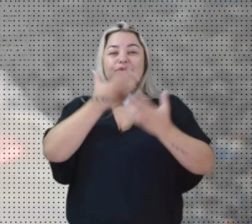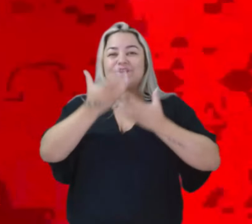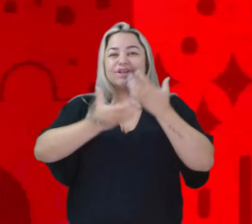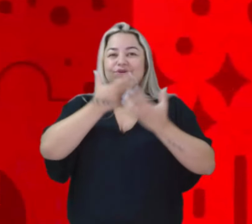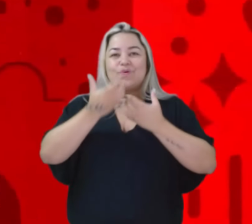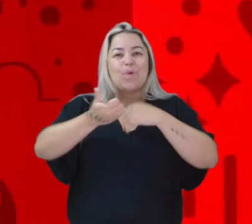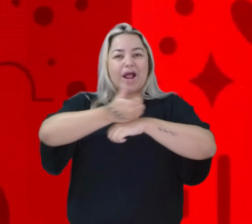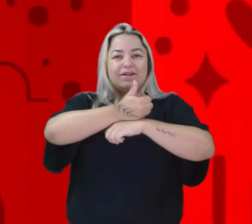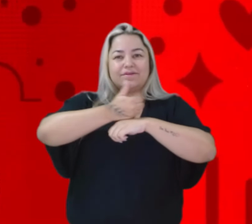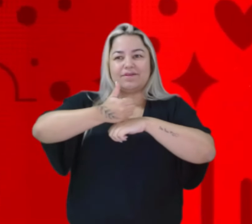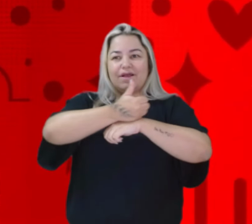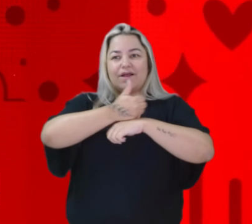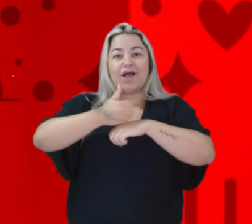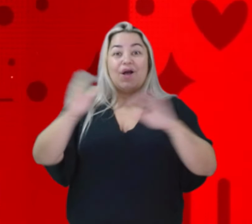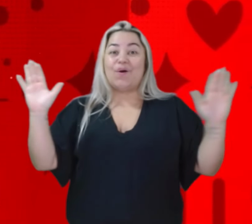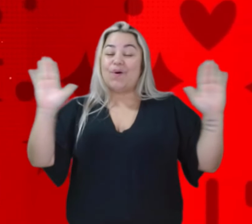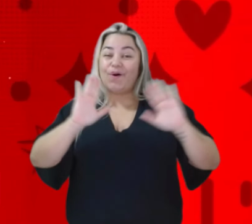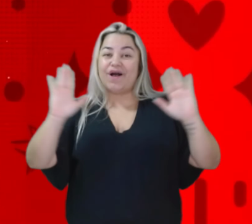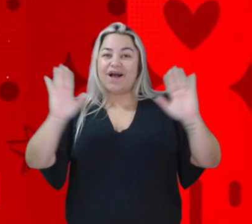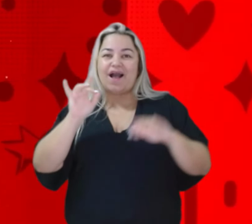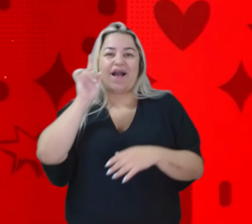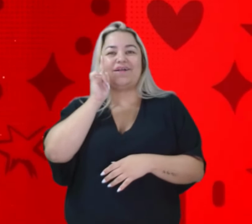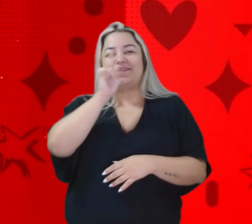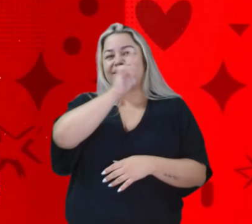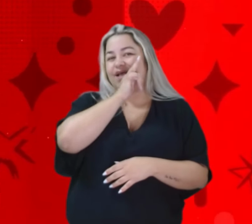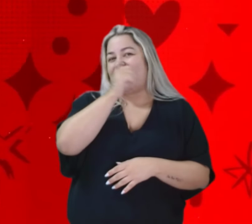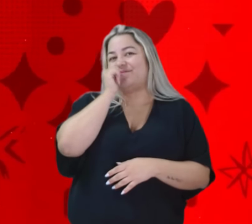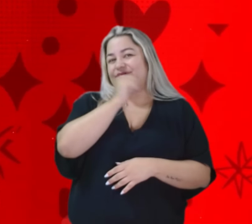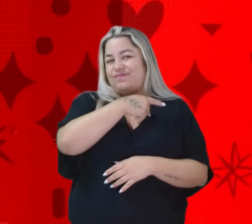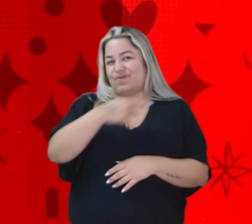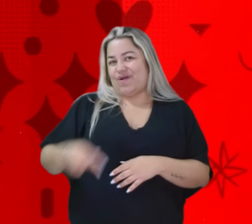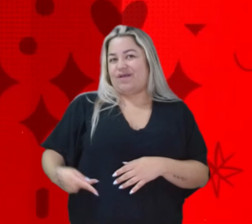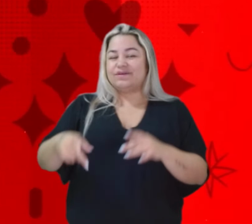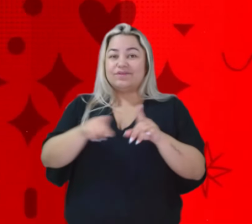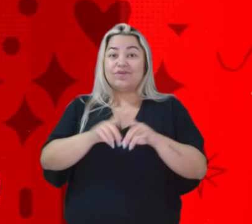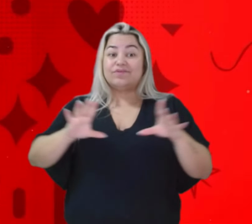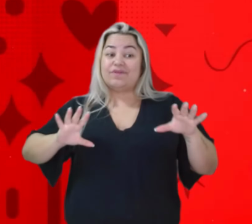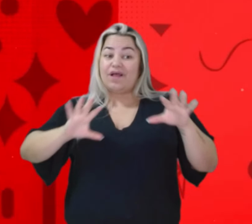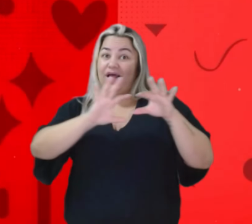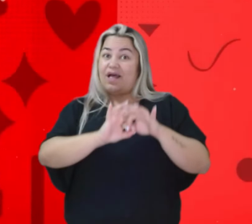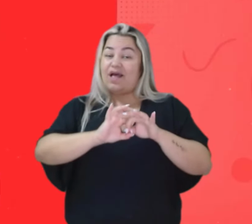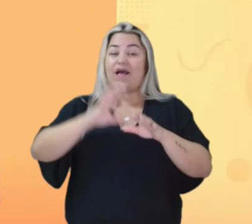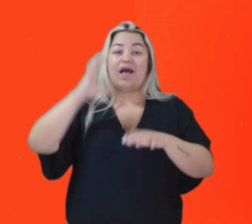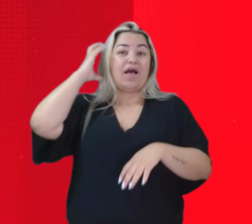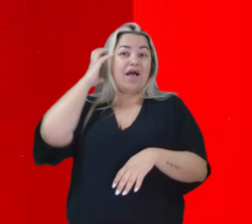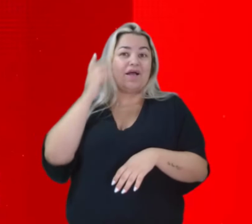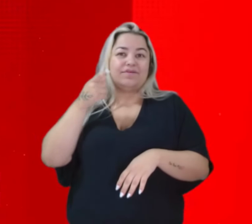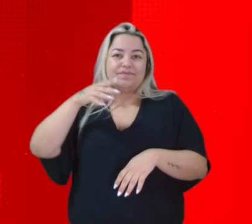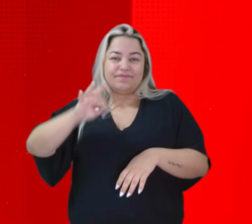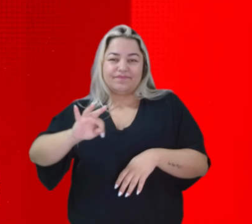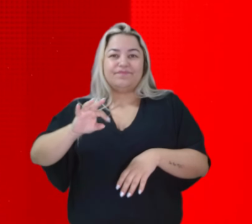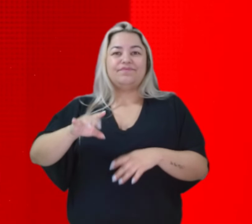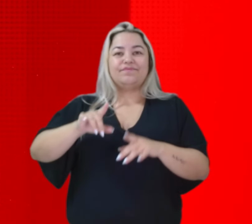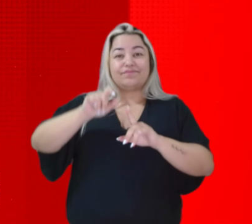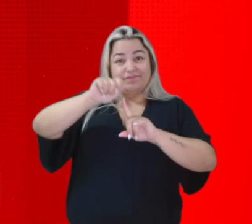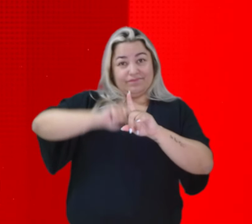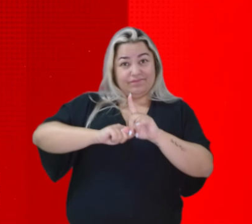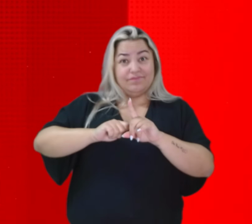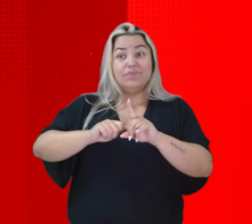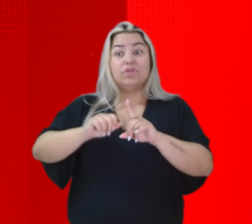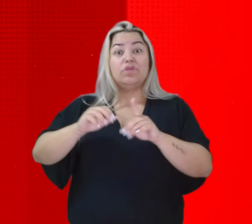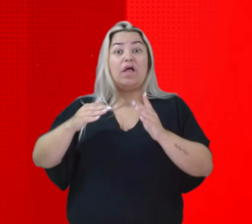qualidade. Oi, aqui é Gleice Hoffmann. Estou sintonizada na Rádio PT e com vocês. De agosto a